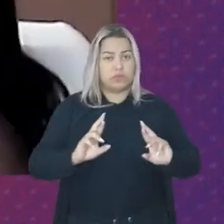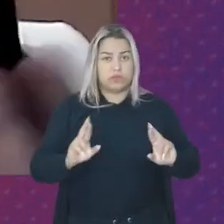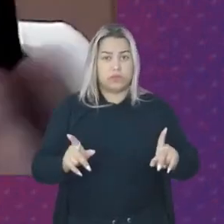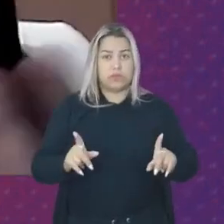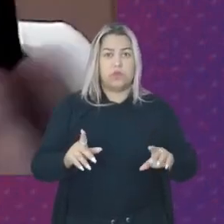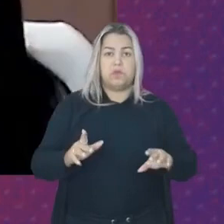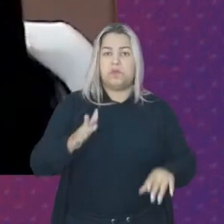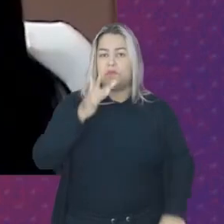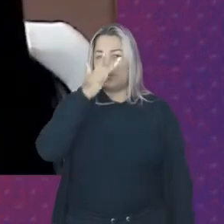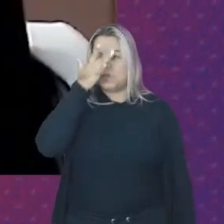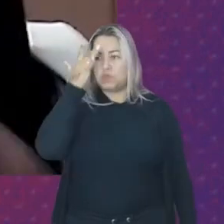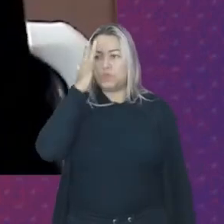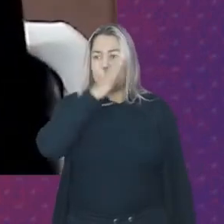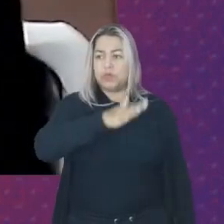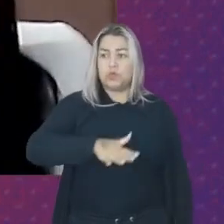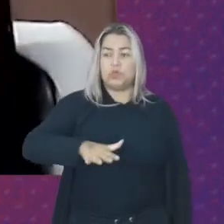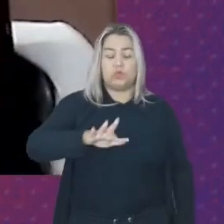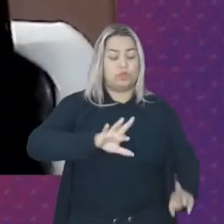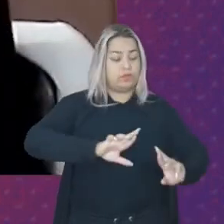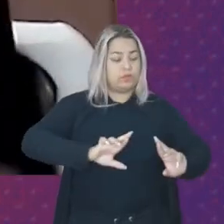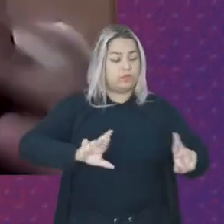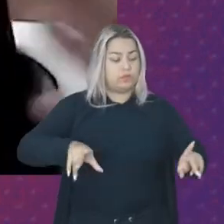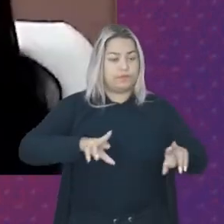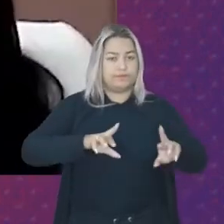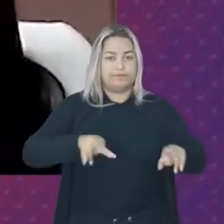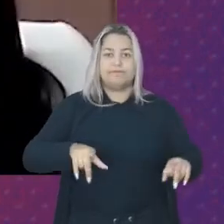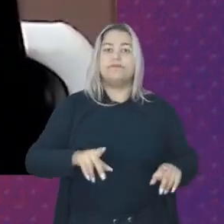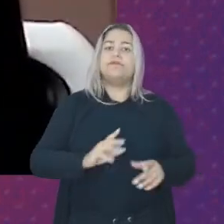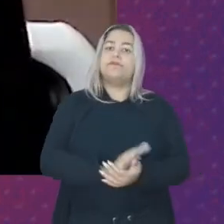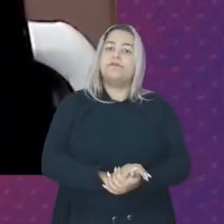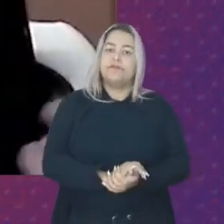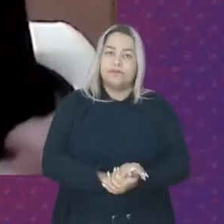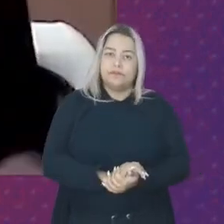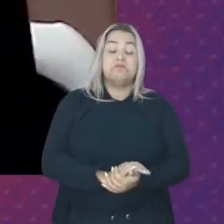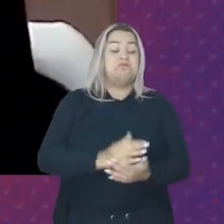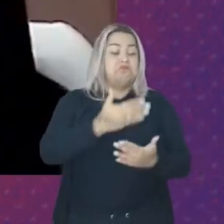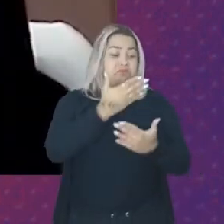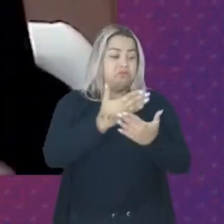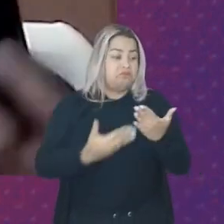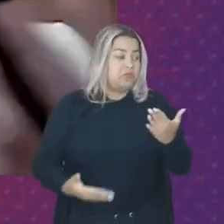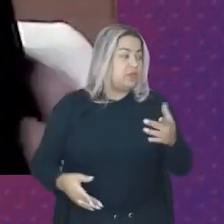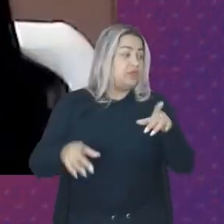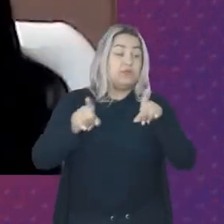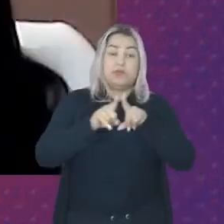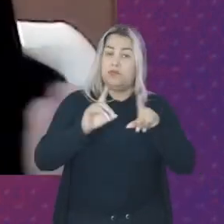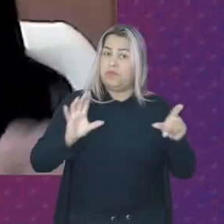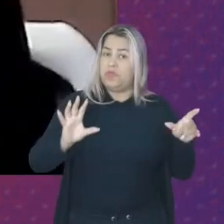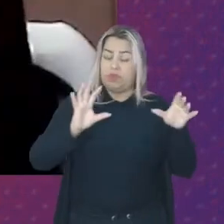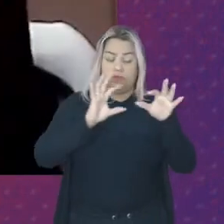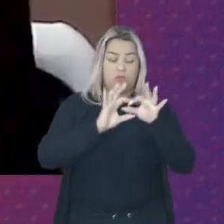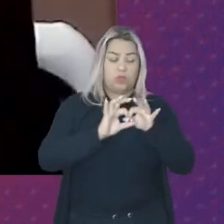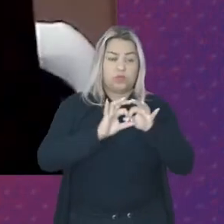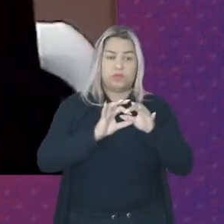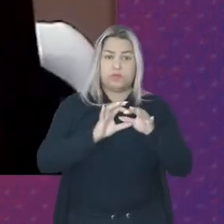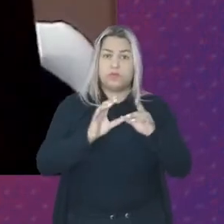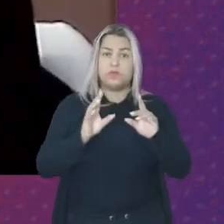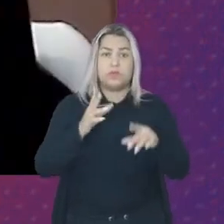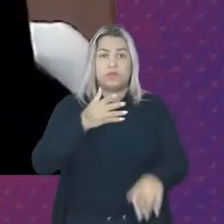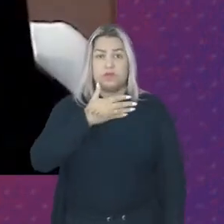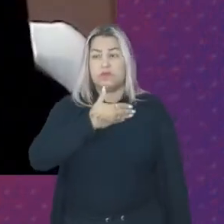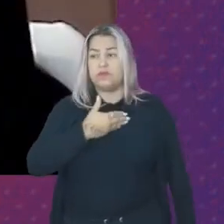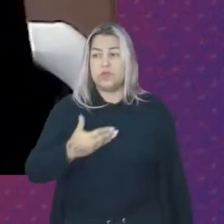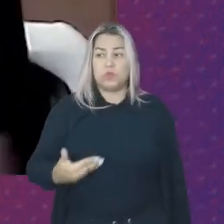para públicos diferentes. De outra forma, você pode perder a liga com esses